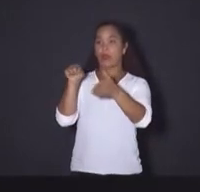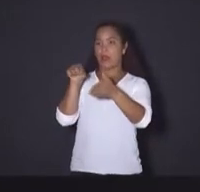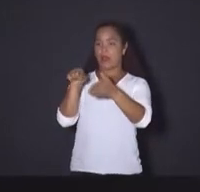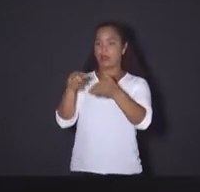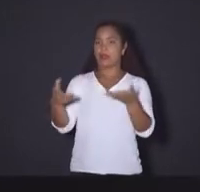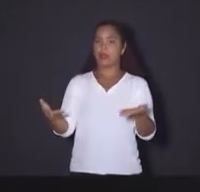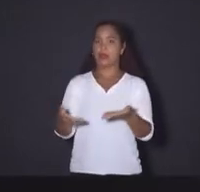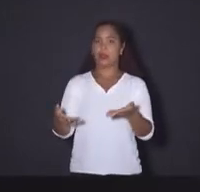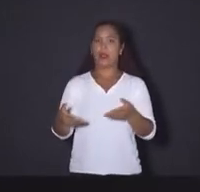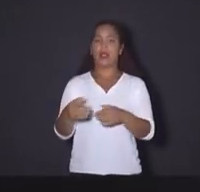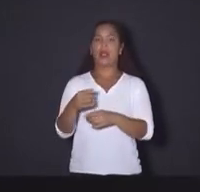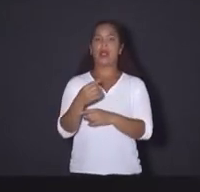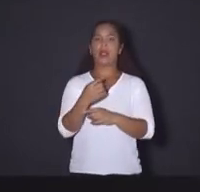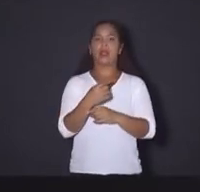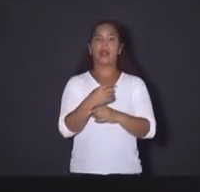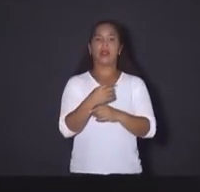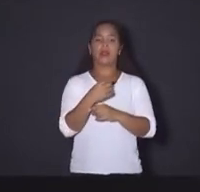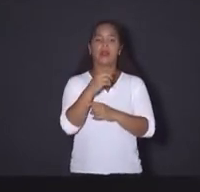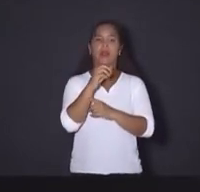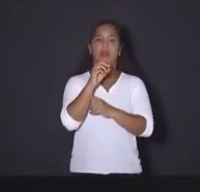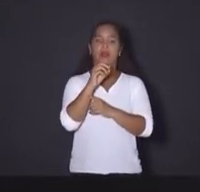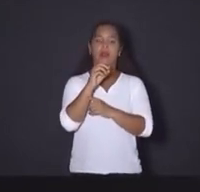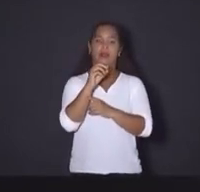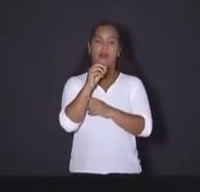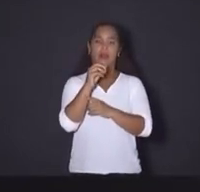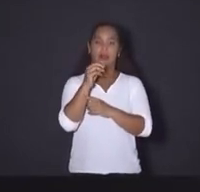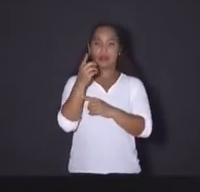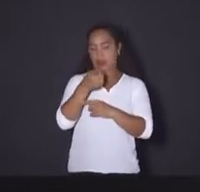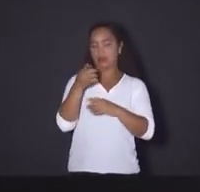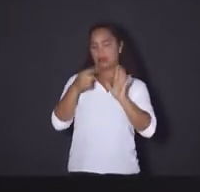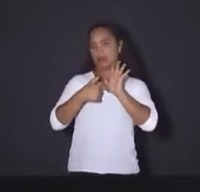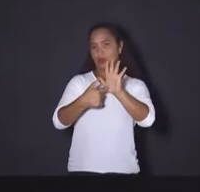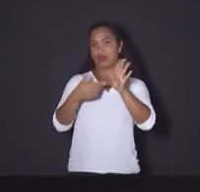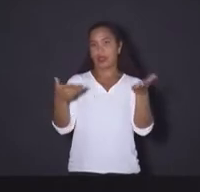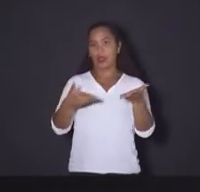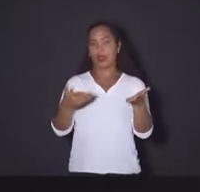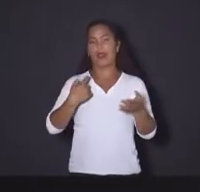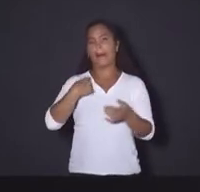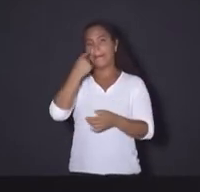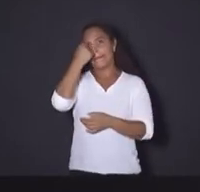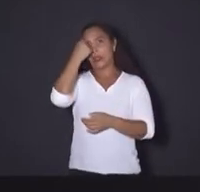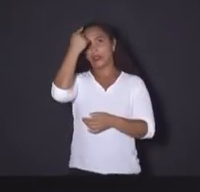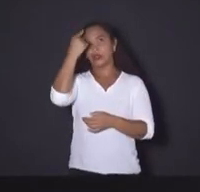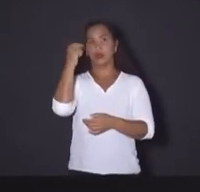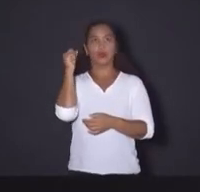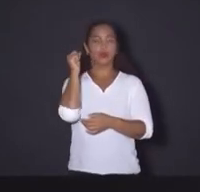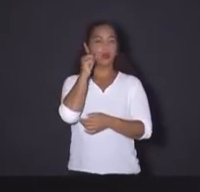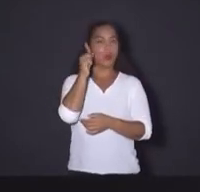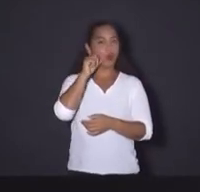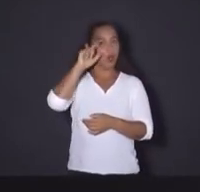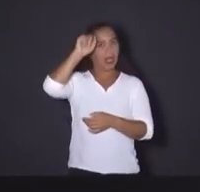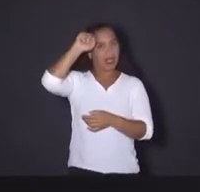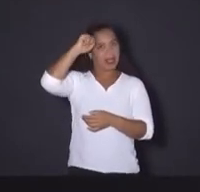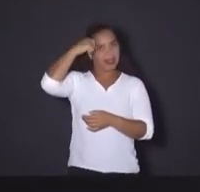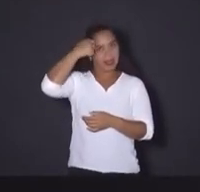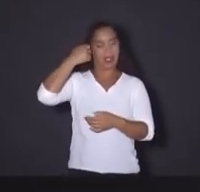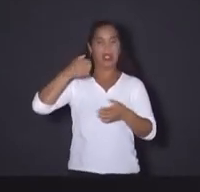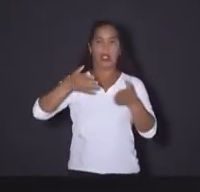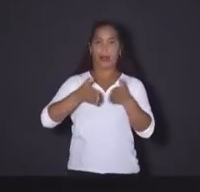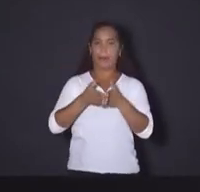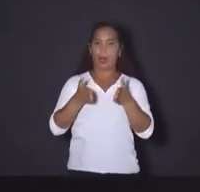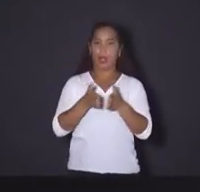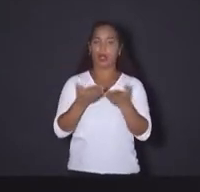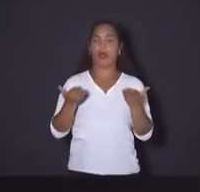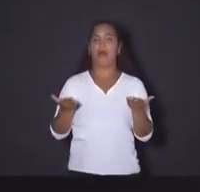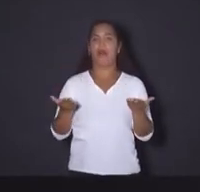Os Últimos Minutos de uma Mulher, a escolha de pensar numa personagem negra e de periferia para trabalhar não foi à